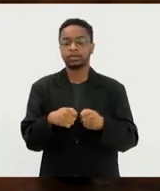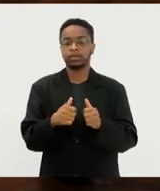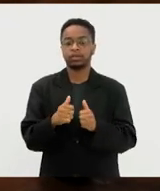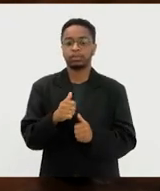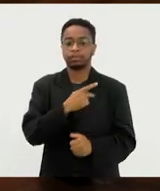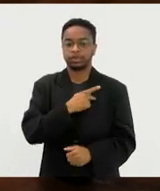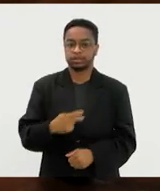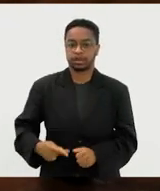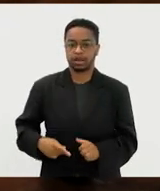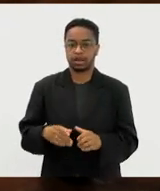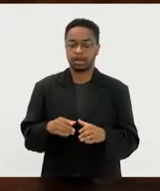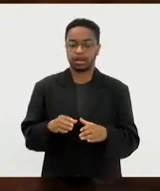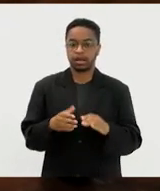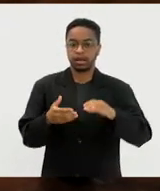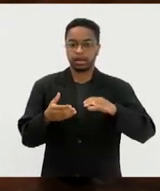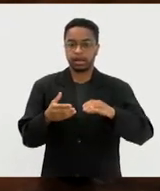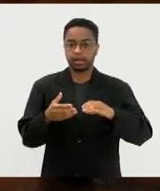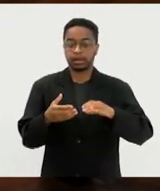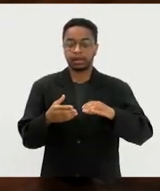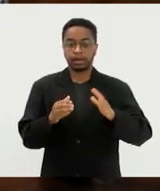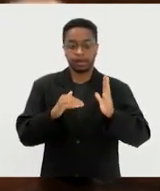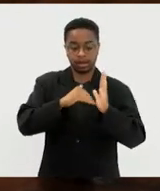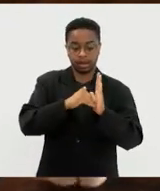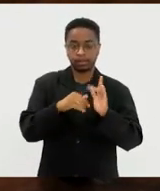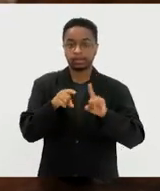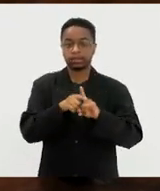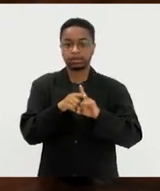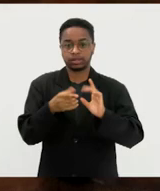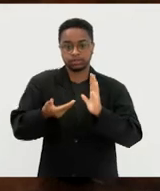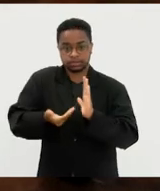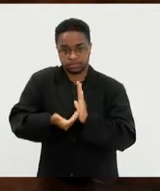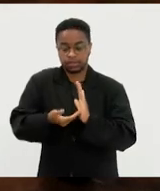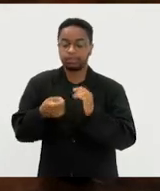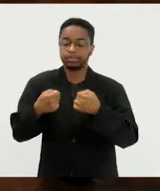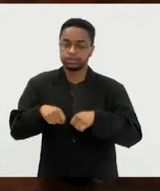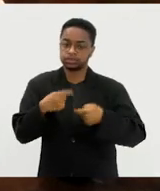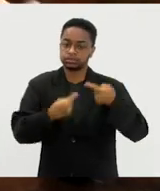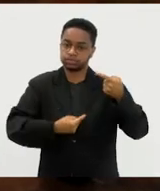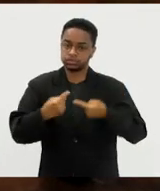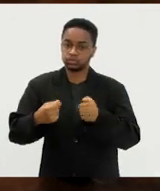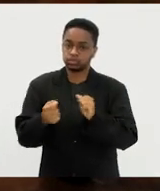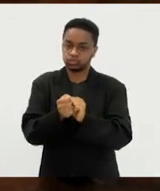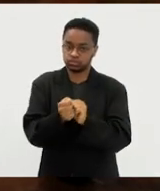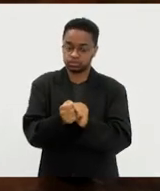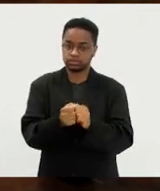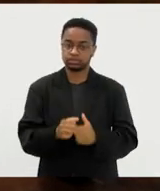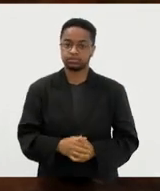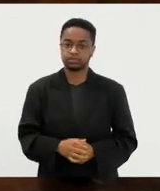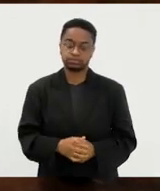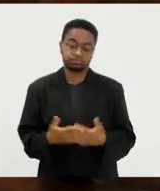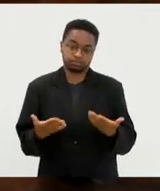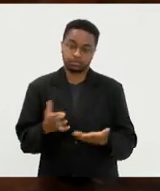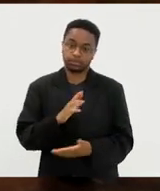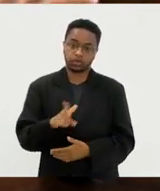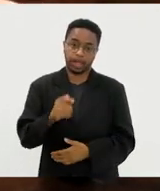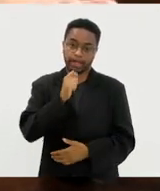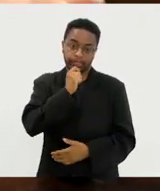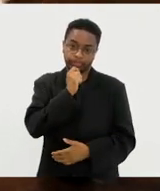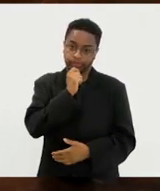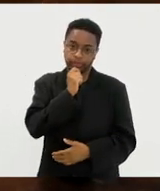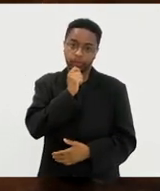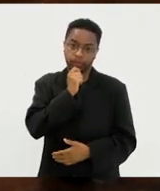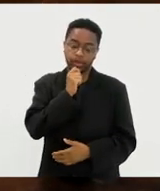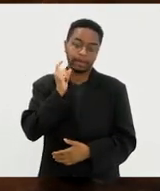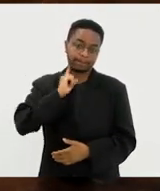Senado. Não esquece que o presidente do Senado é de Minas Gerais. Está buscando solução. Né? Não é à toa que Minas Gerais está com uma